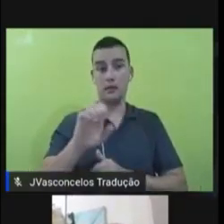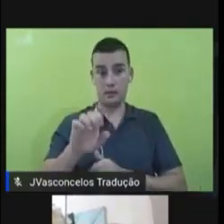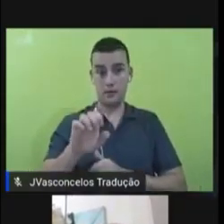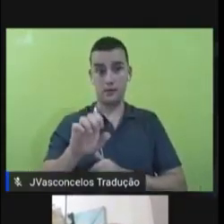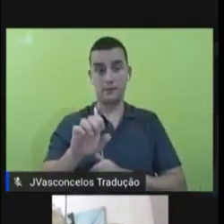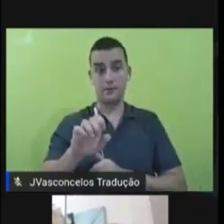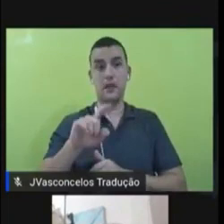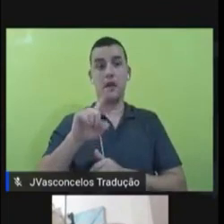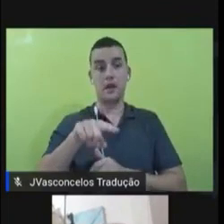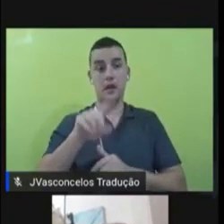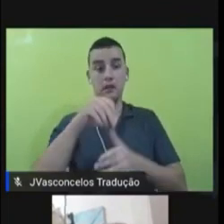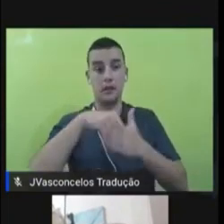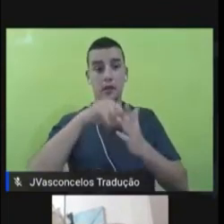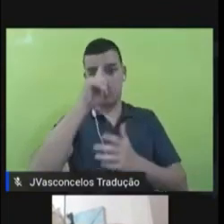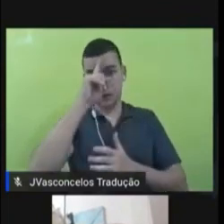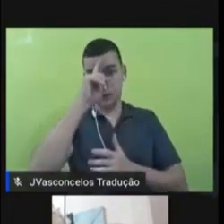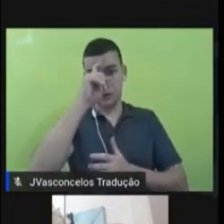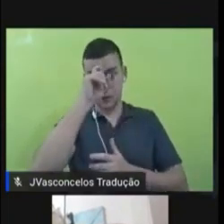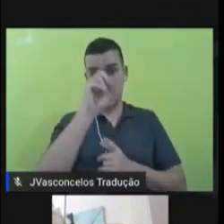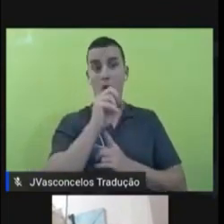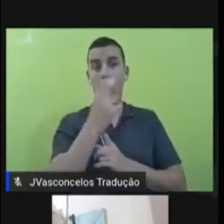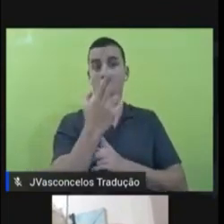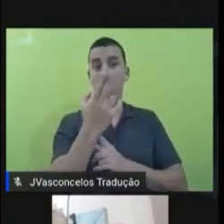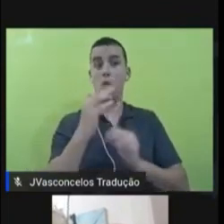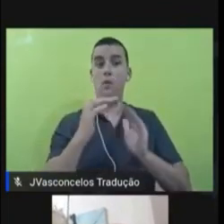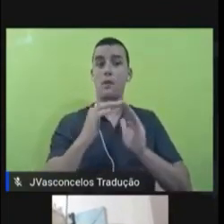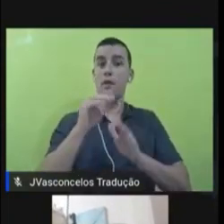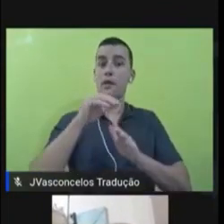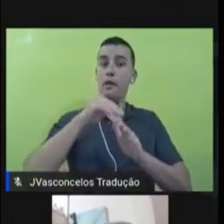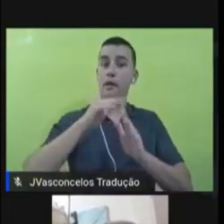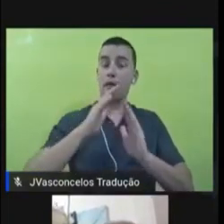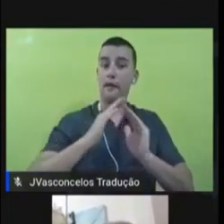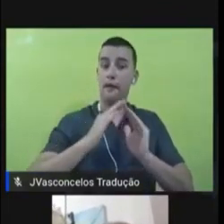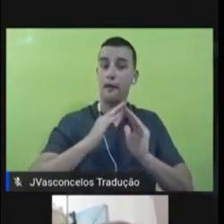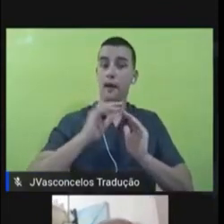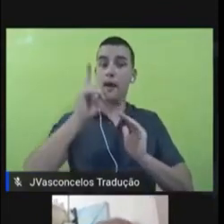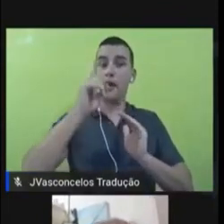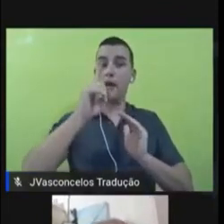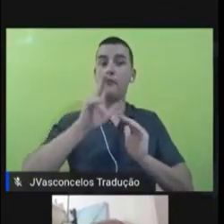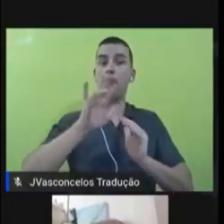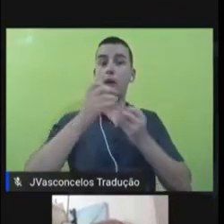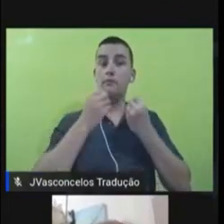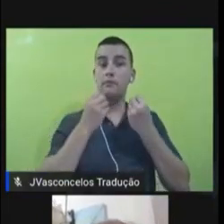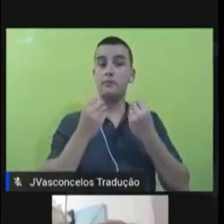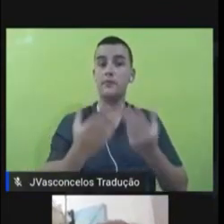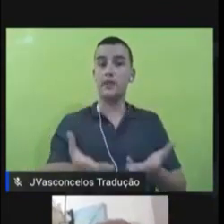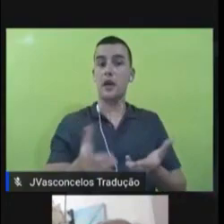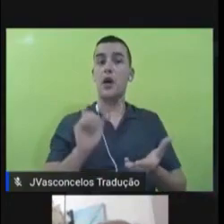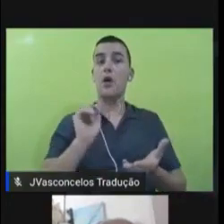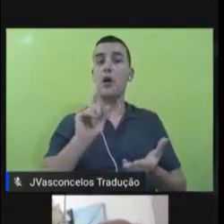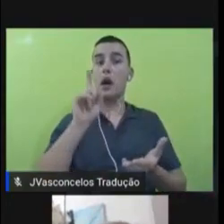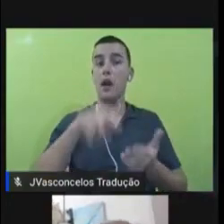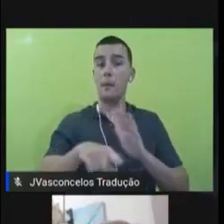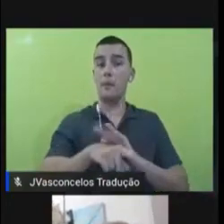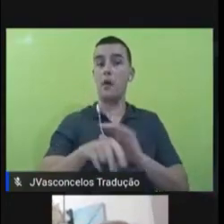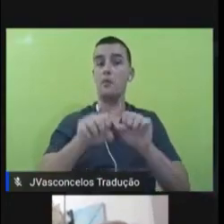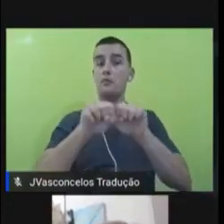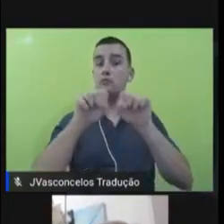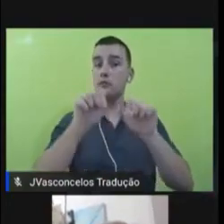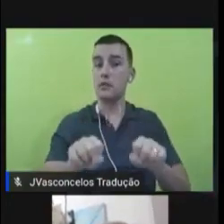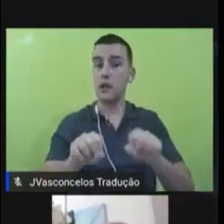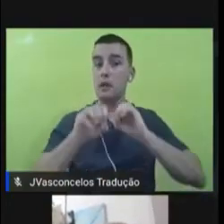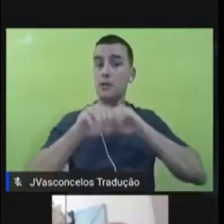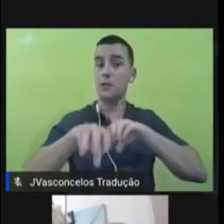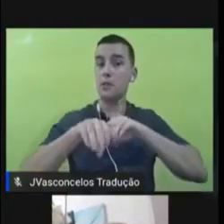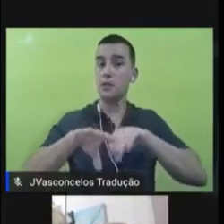em ambiente hospitalar ou domiciliar será ofertado pelo respectivo sistema de ensino.